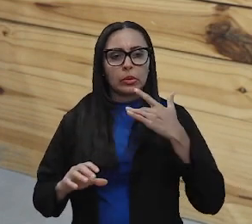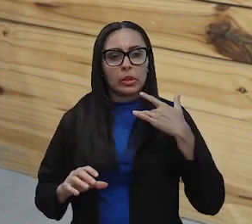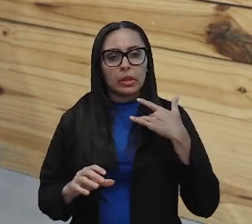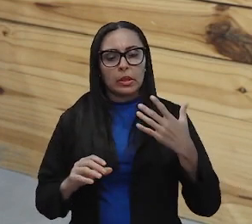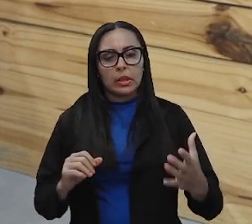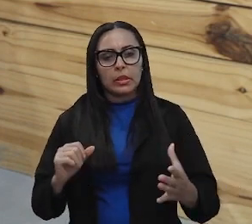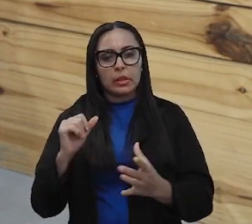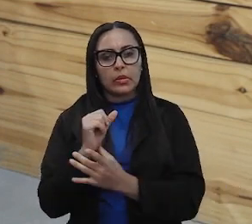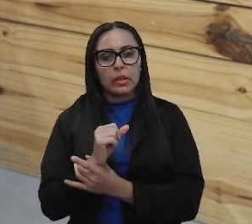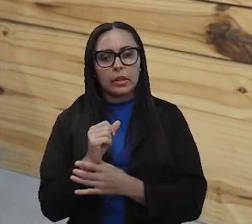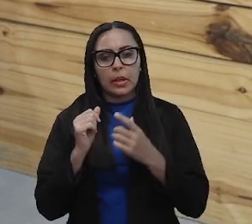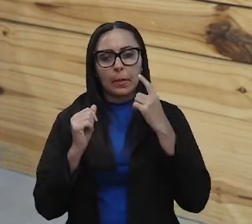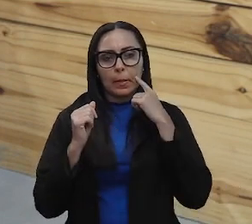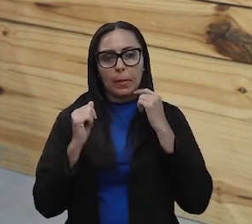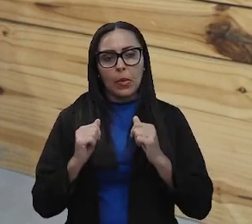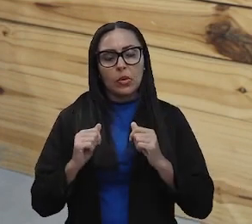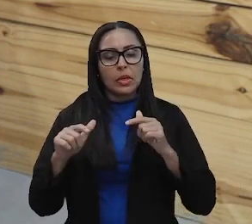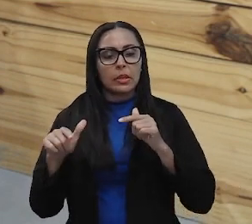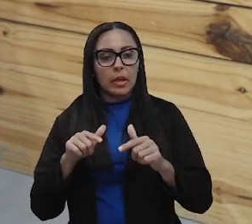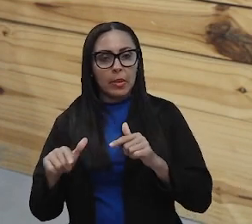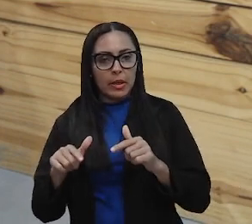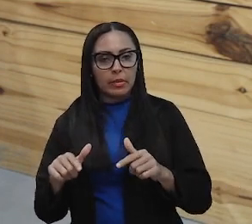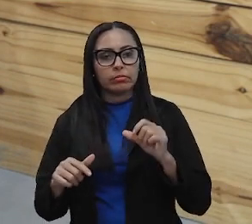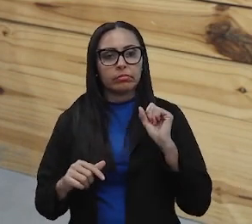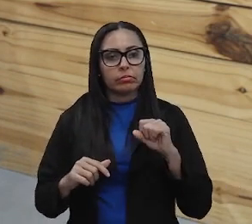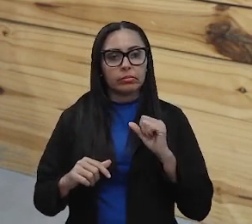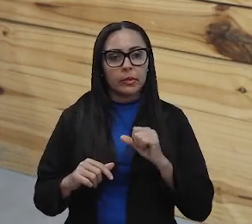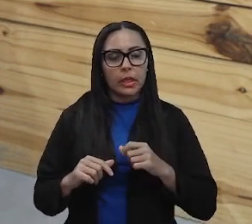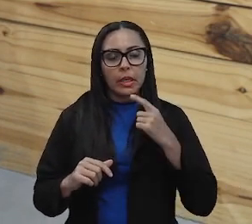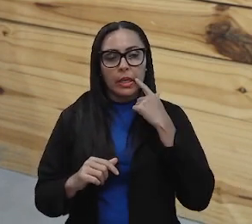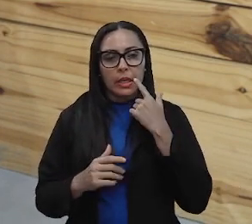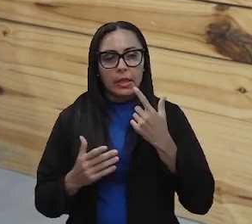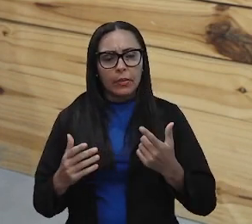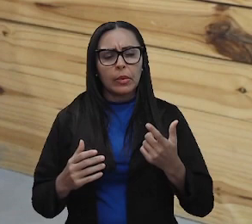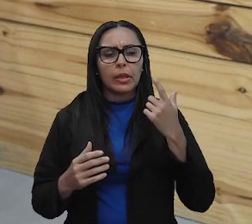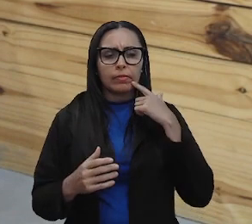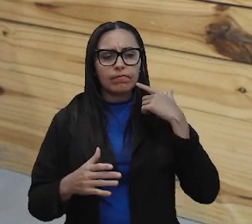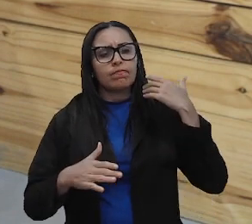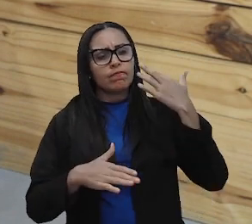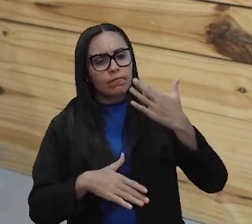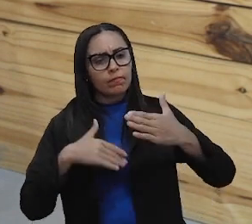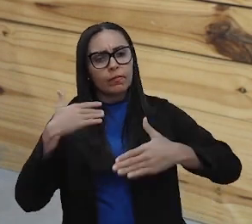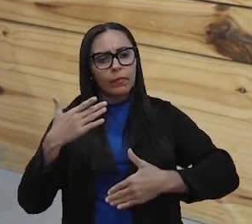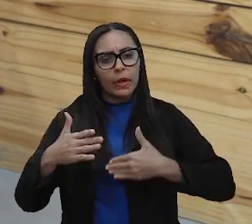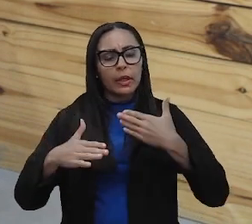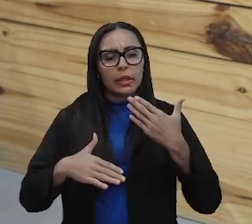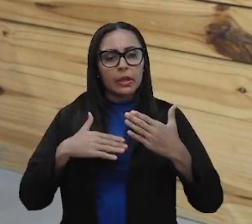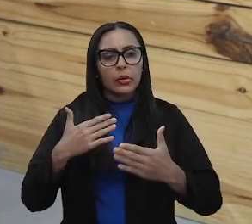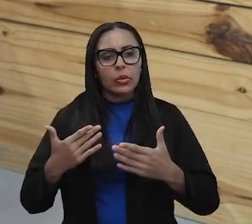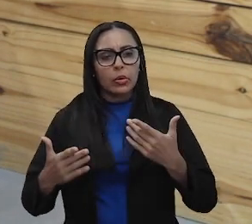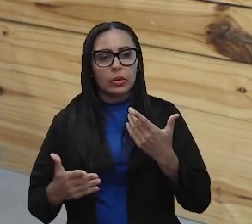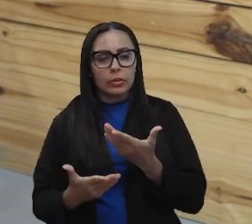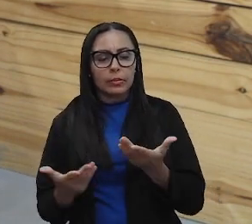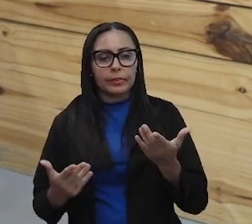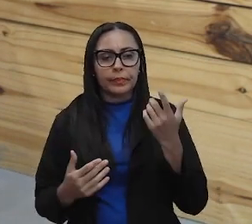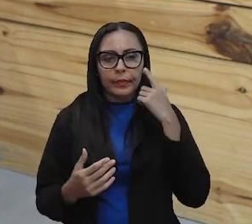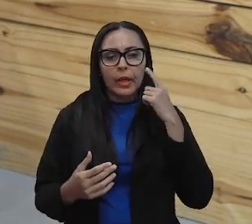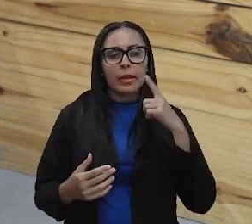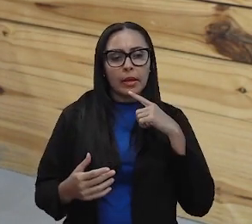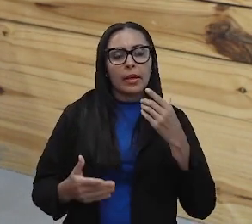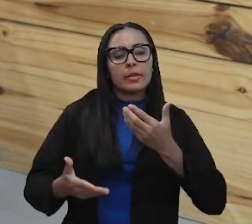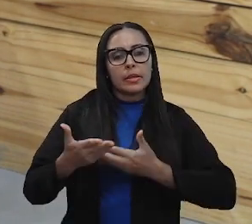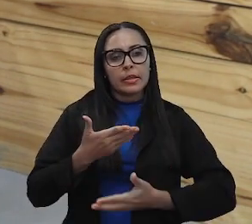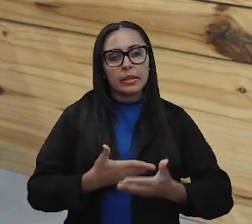possa trabalhar eficientemente. Então, assim, a ergonomia, ela vem, né, quando eu tenho essa interação